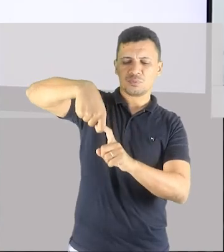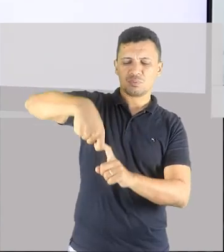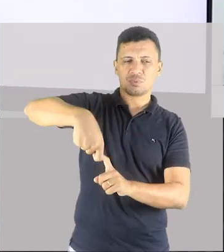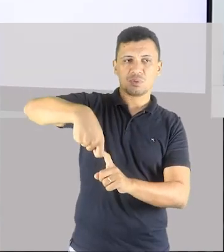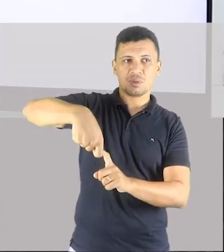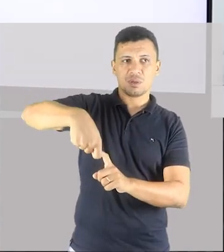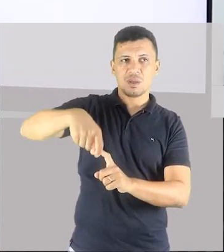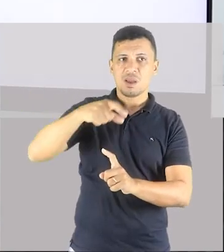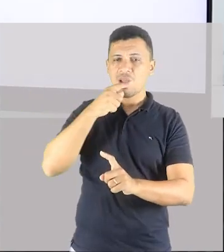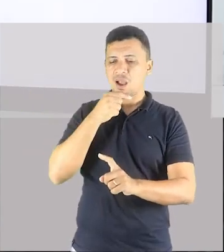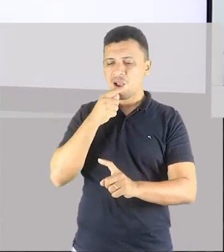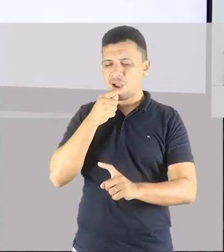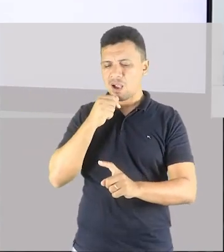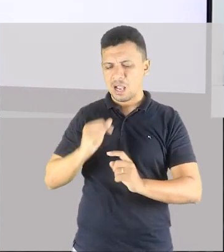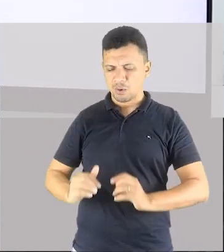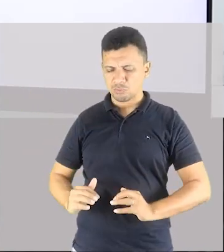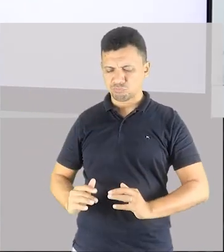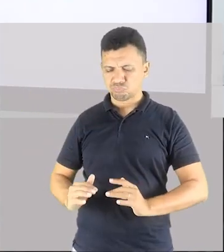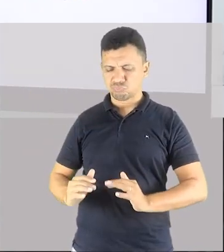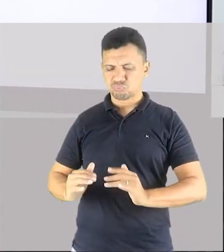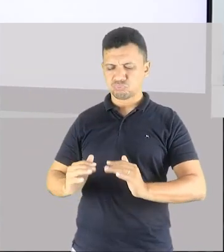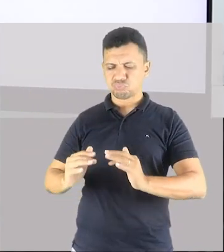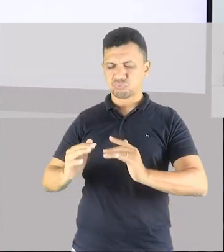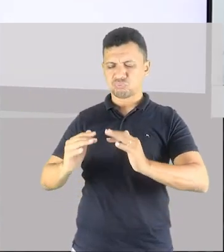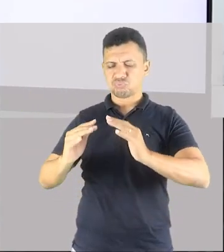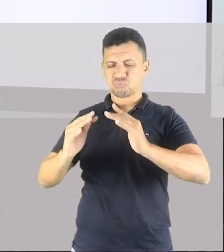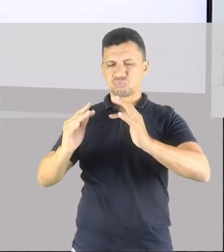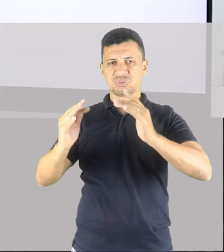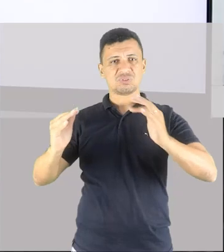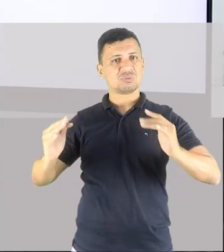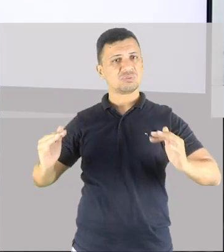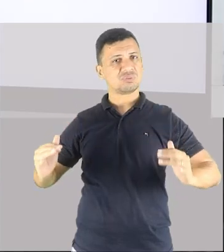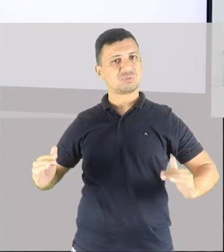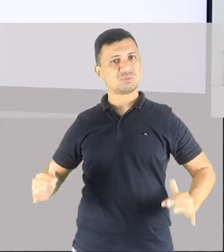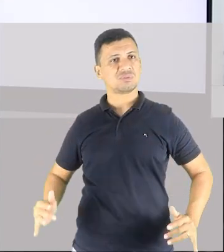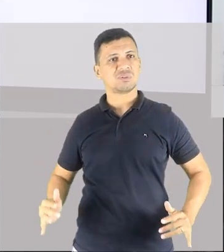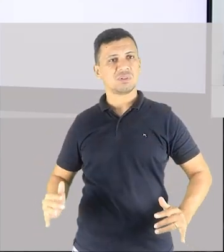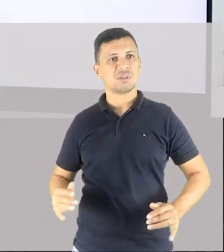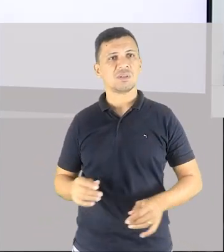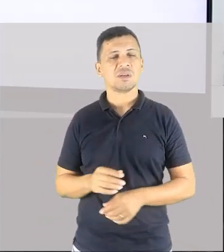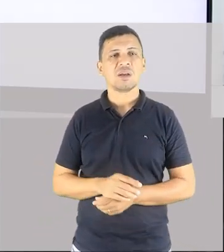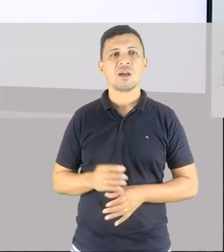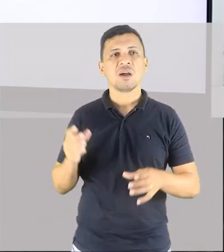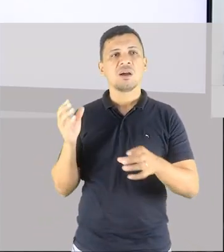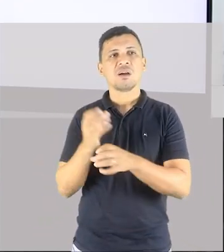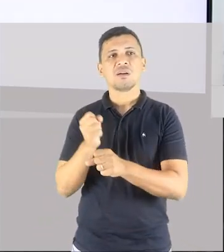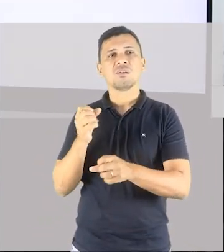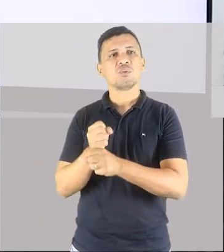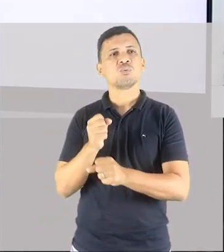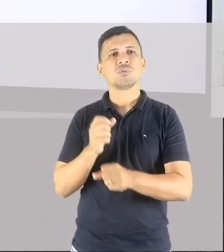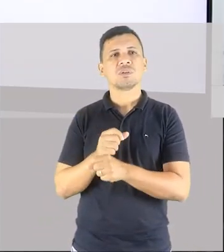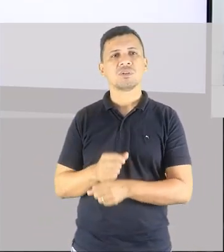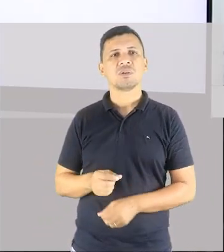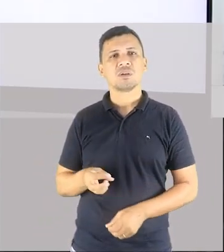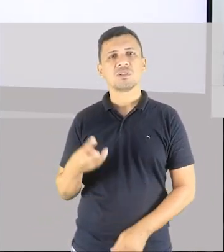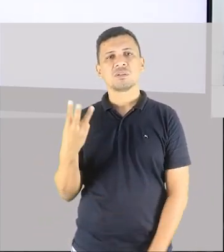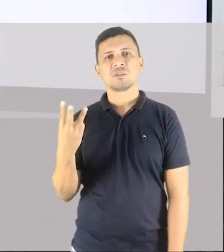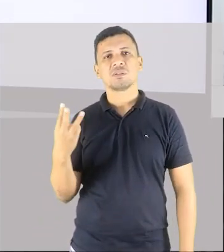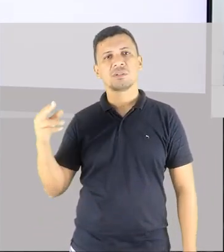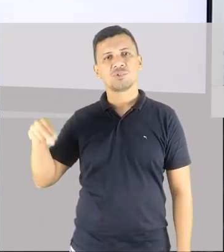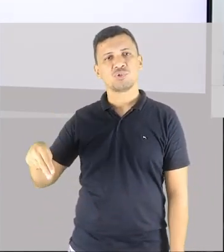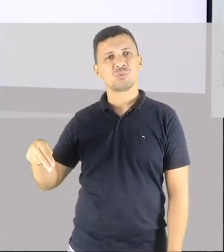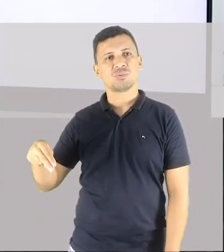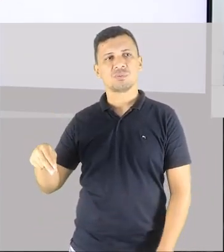água. A água transbordada, quando foi medida pela balança, deu 3